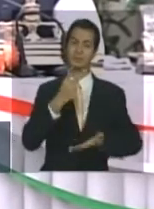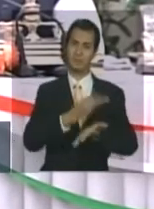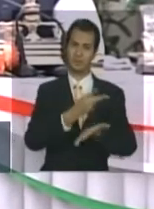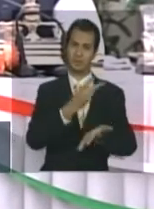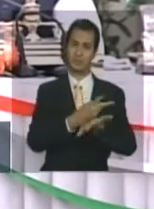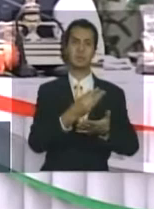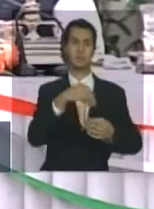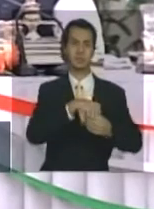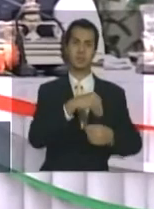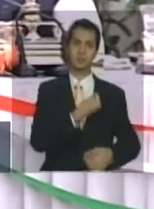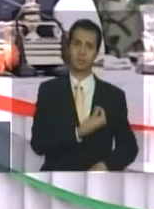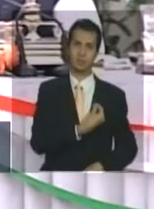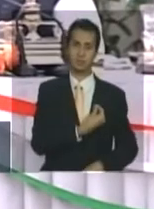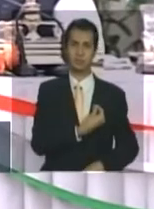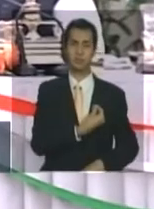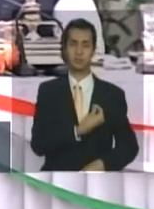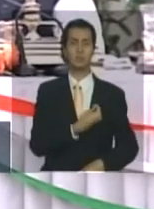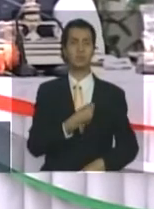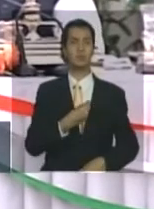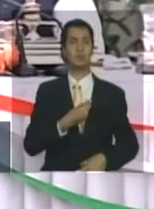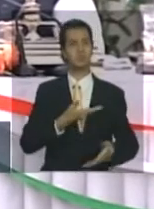não permanentes.